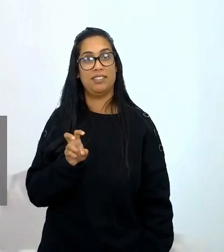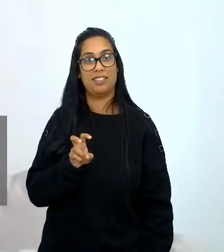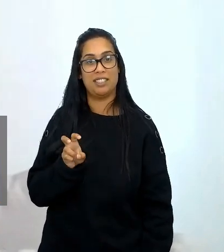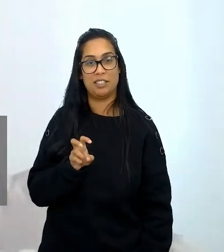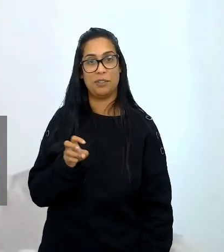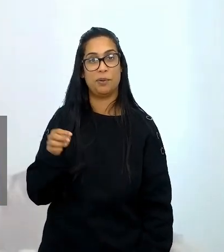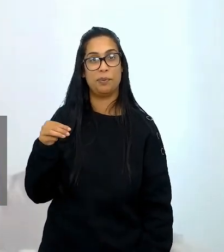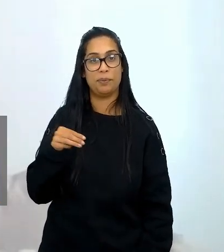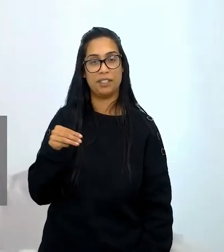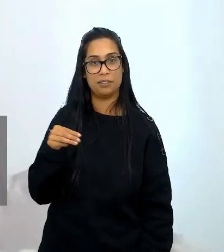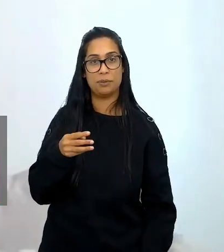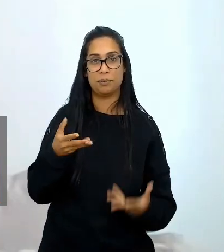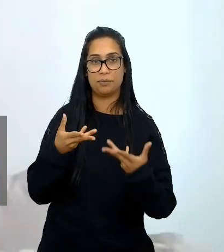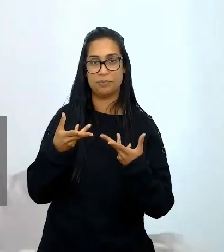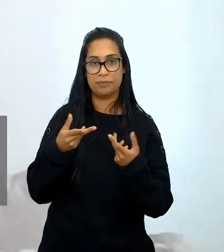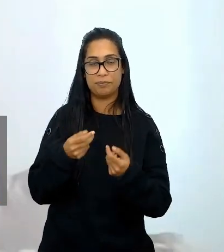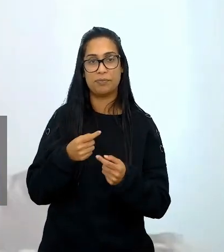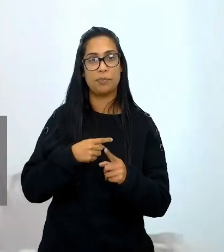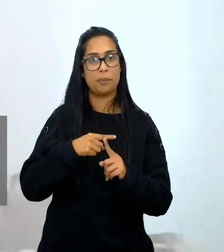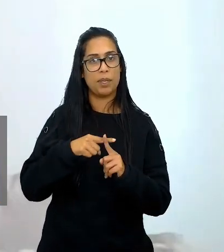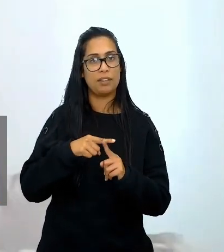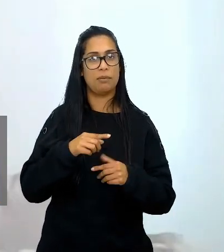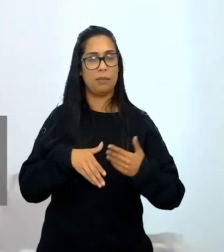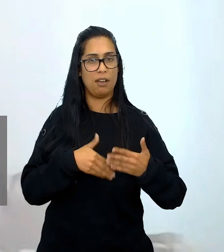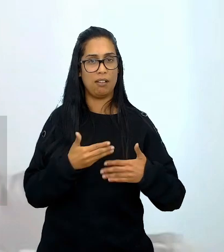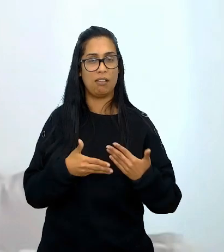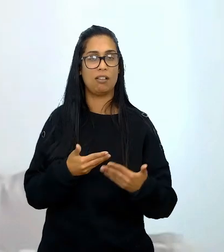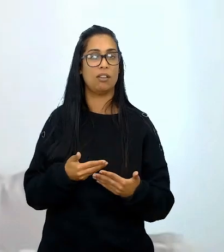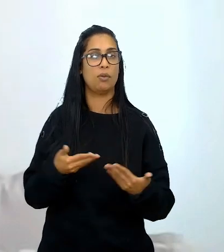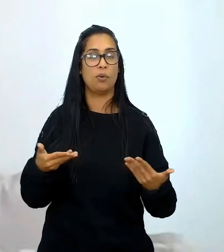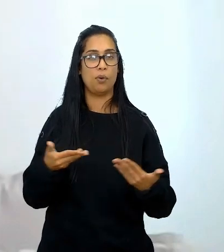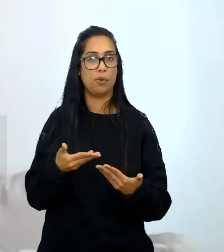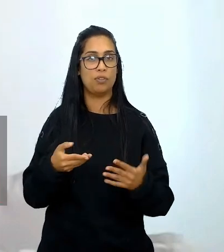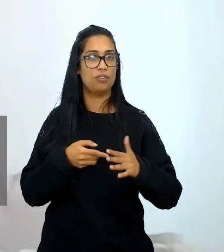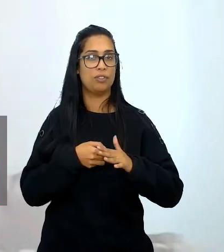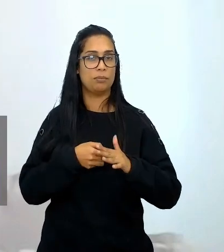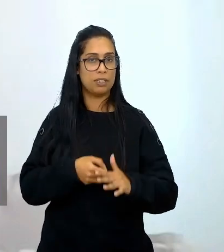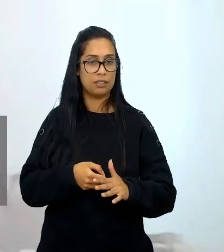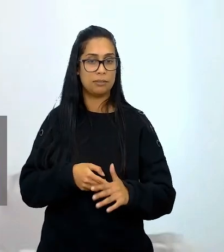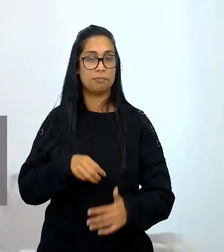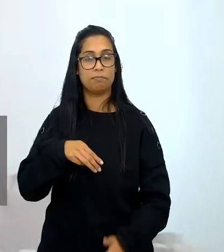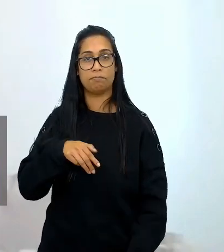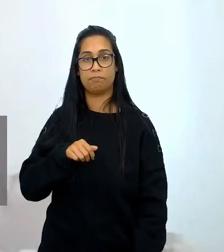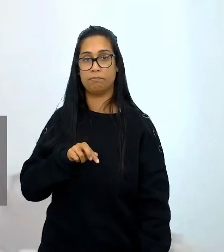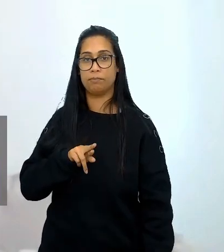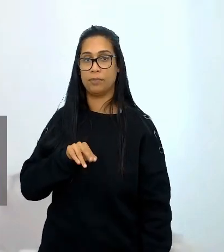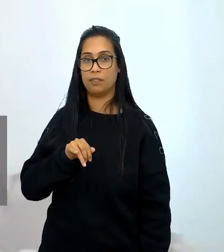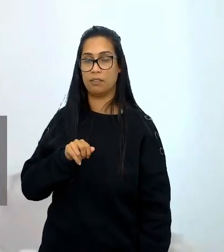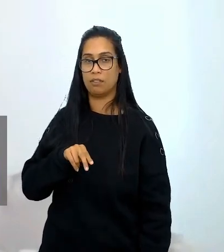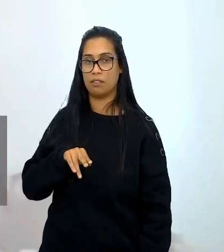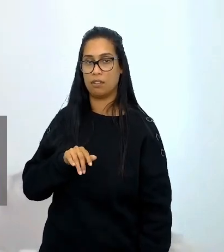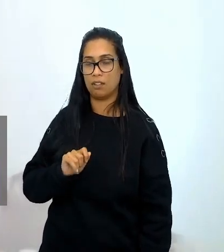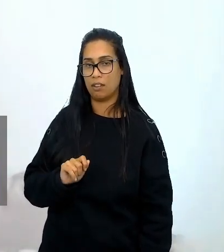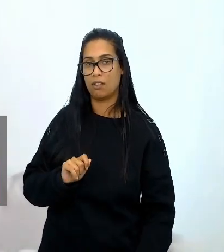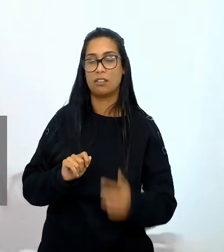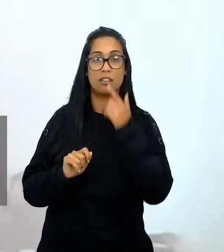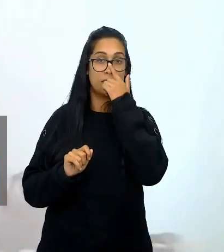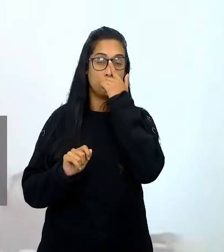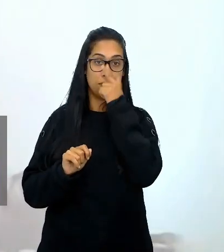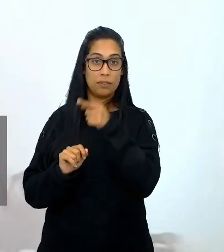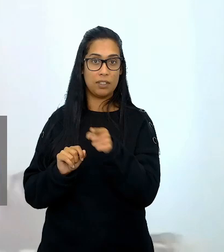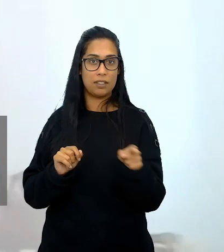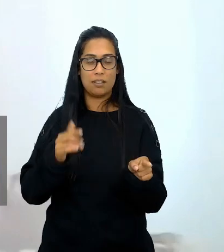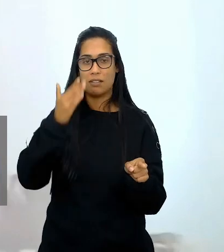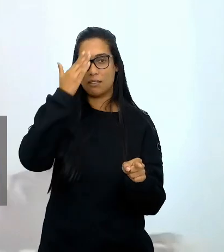da nossa formação que seja muito produtivo. Eu vou me apresentar, como sempre, me chamo Mariana Tambellini Faustino, vocês já estão